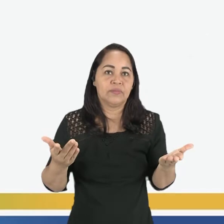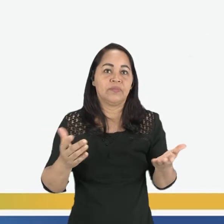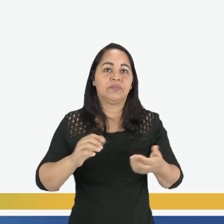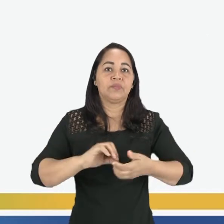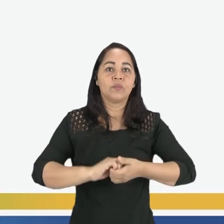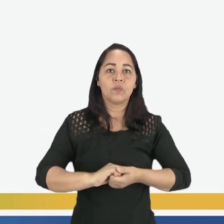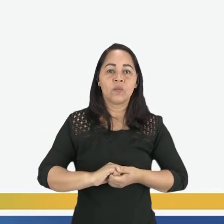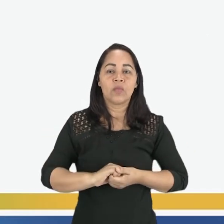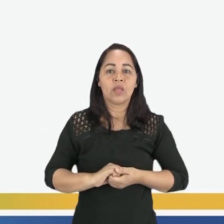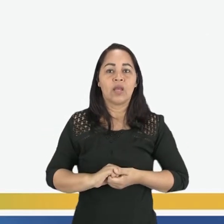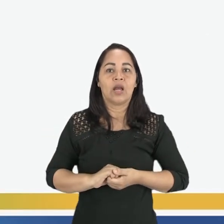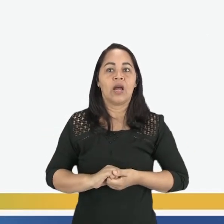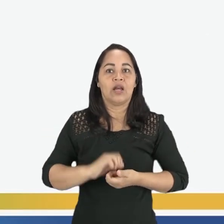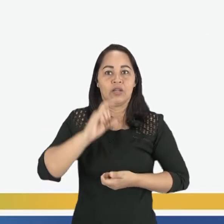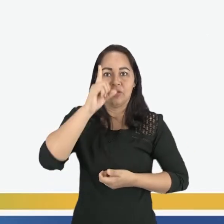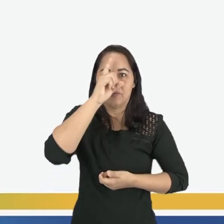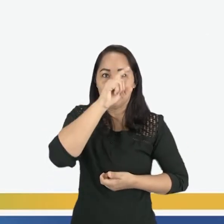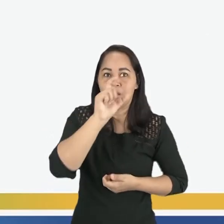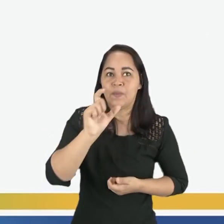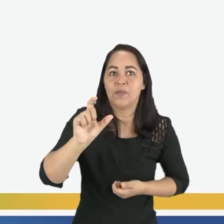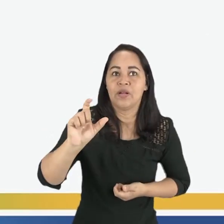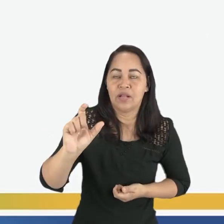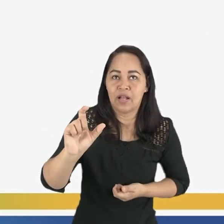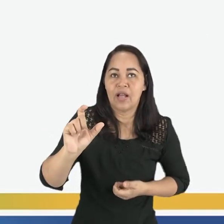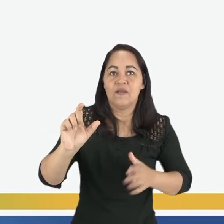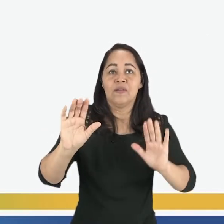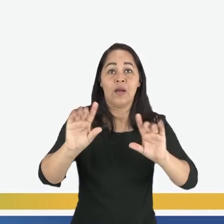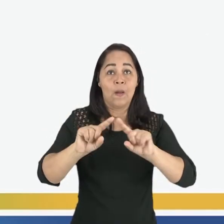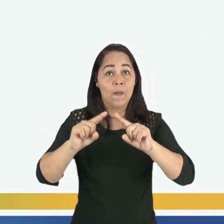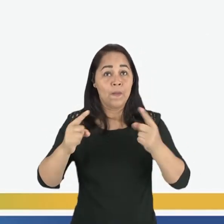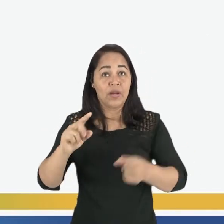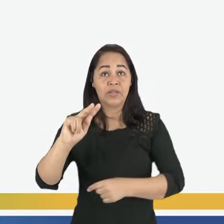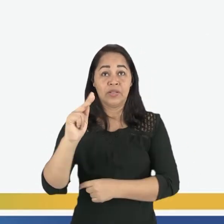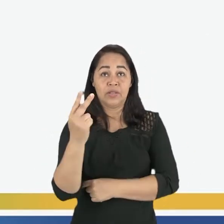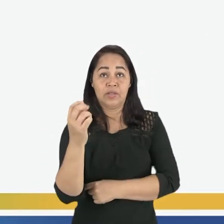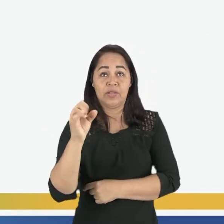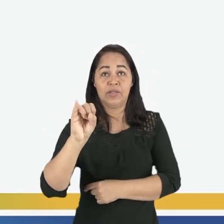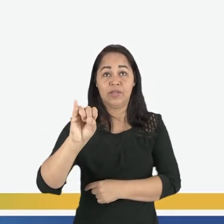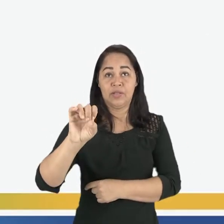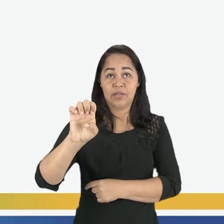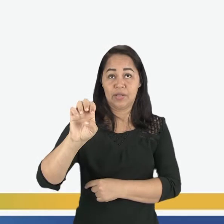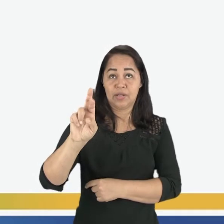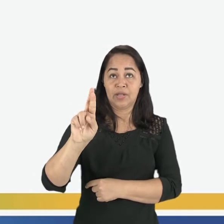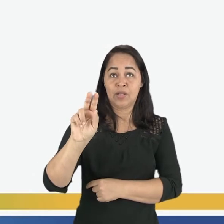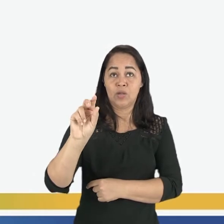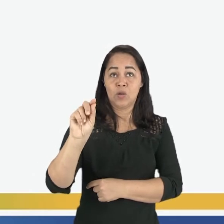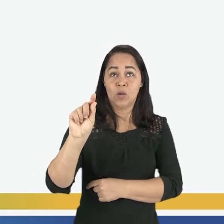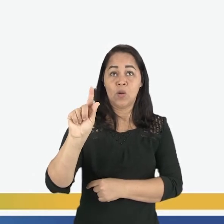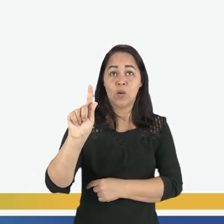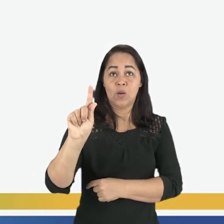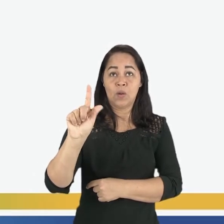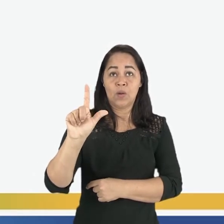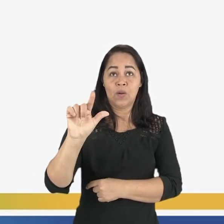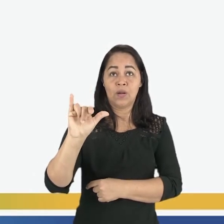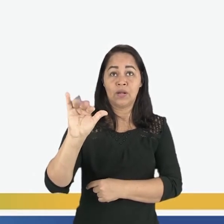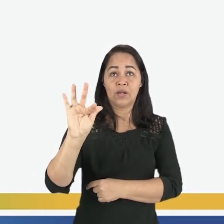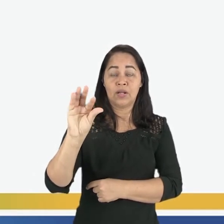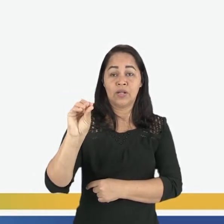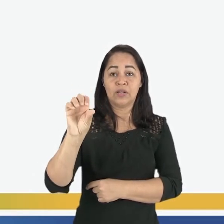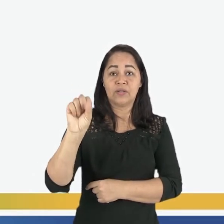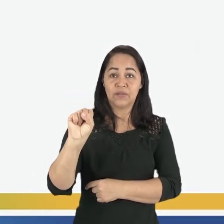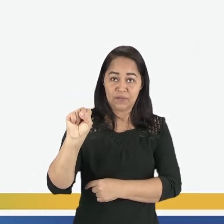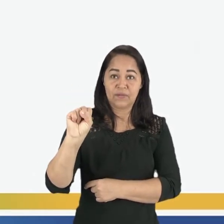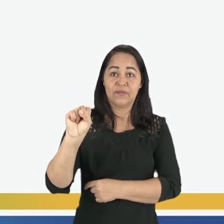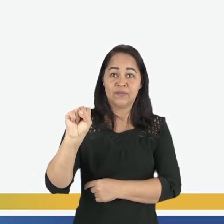hieroglífica, viu como é difícil? Passou por evolução, se tornando mais simples e didática.